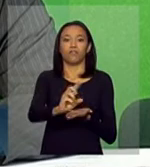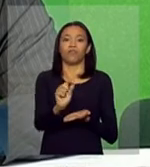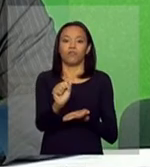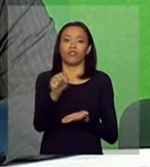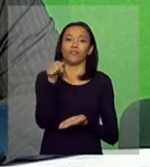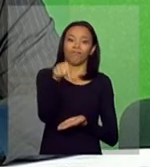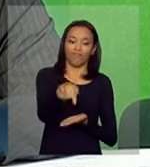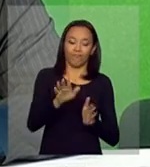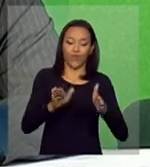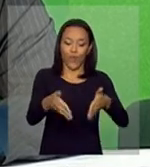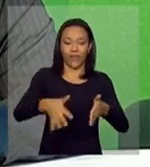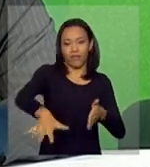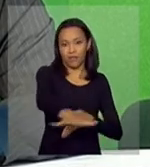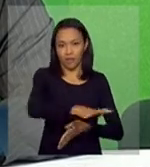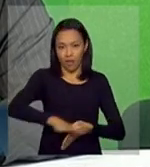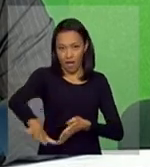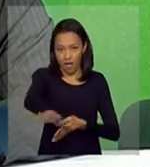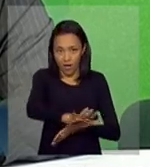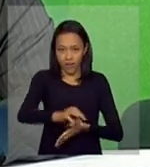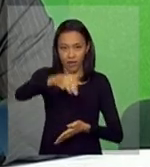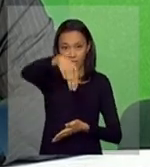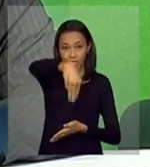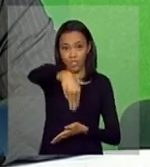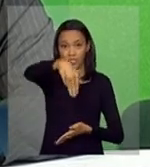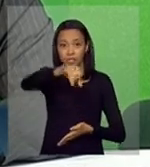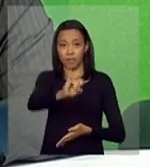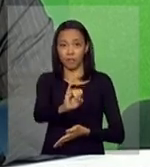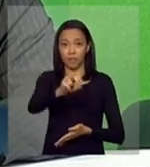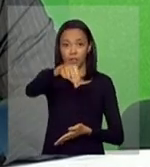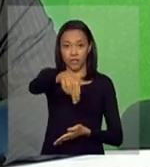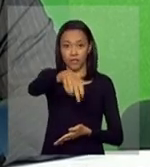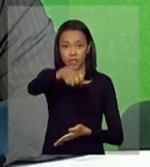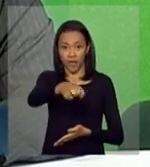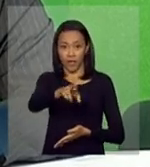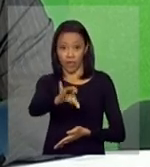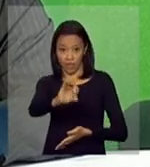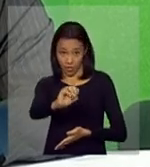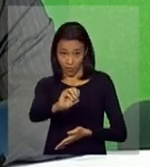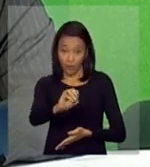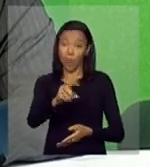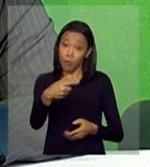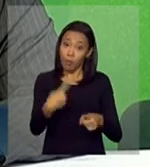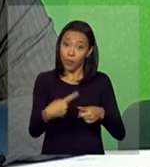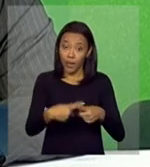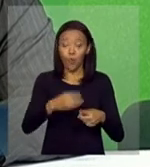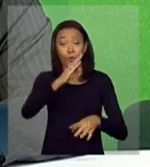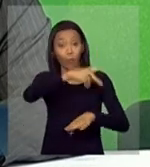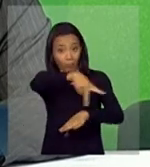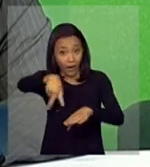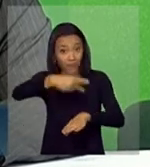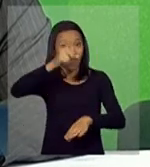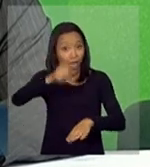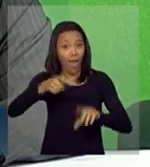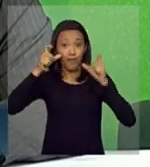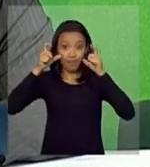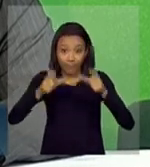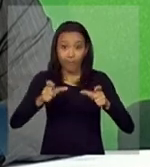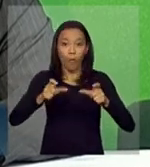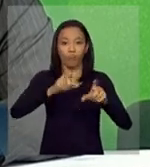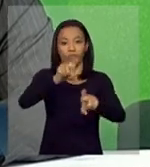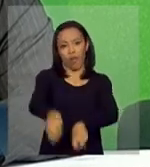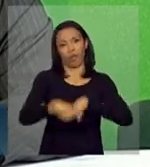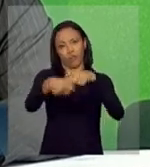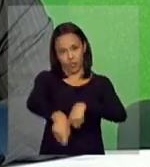nessas duas cadeias de bens minerais, que são importantíssimas para um país que é essencialmente agrícola. Com relação a uma